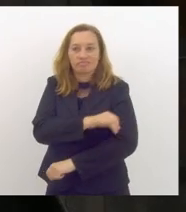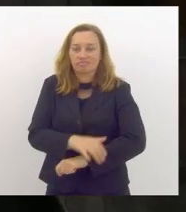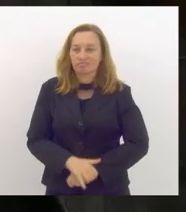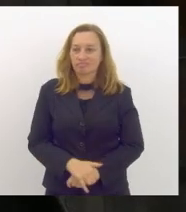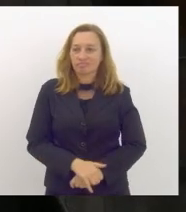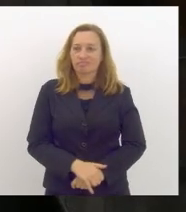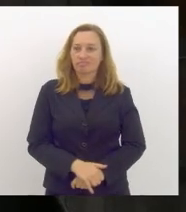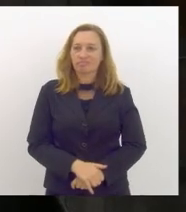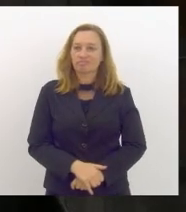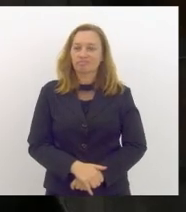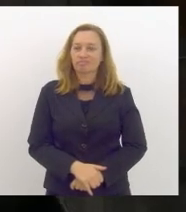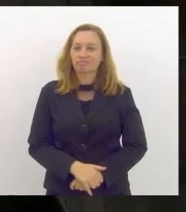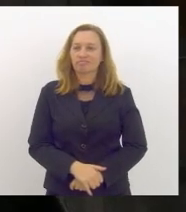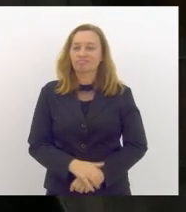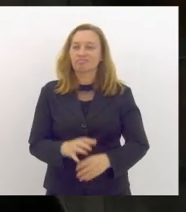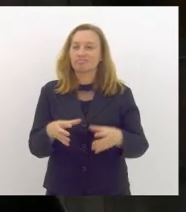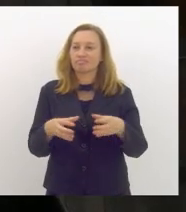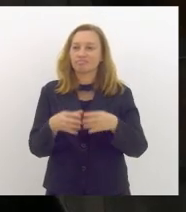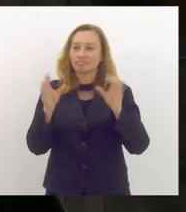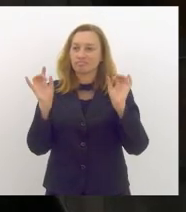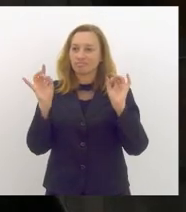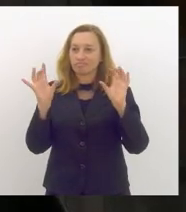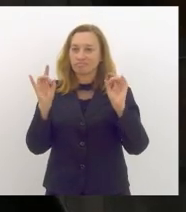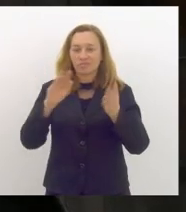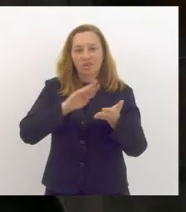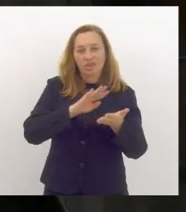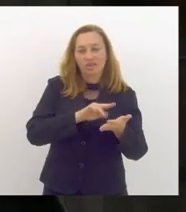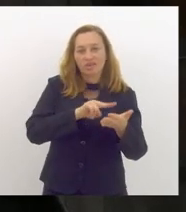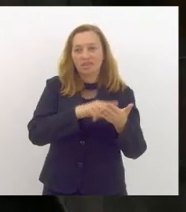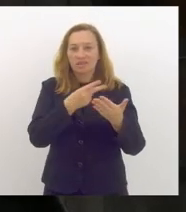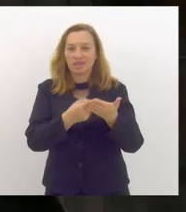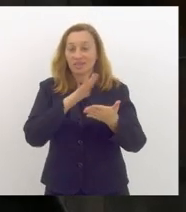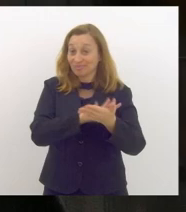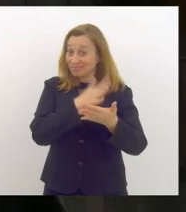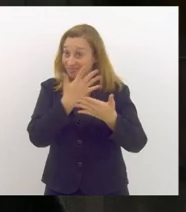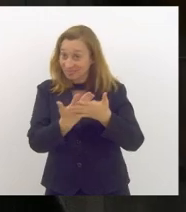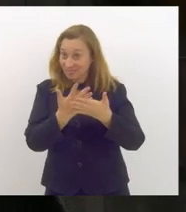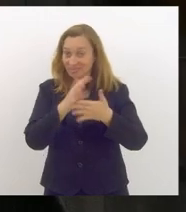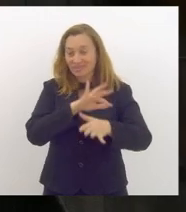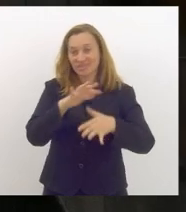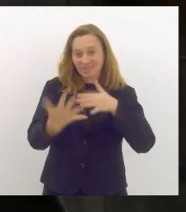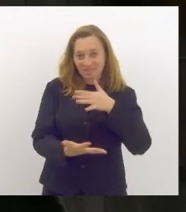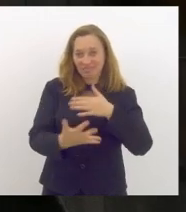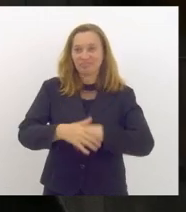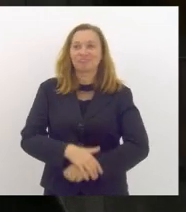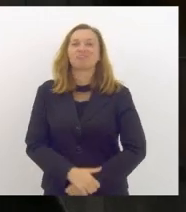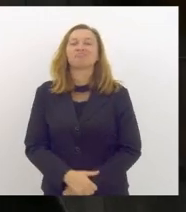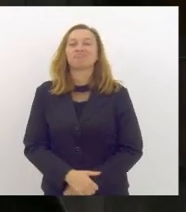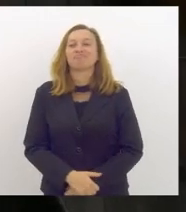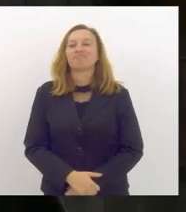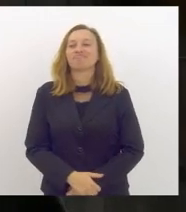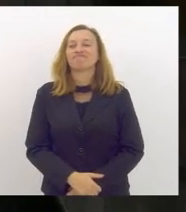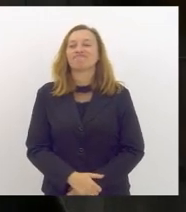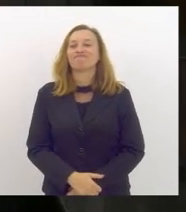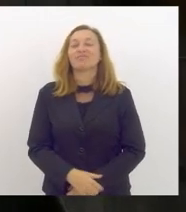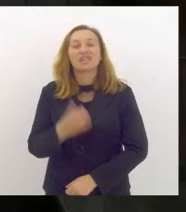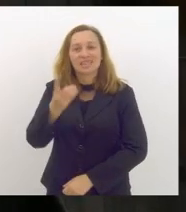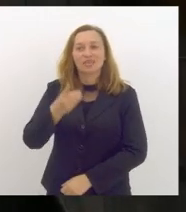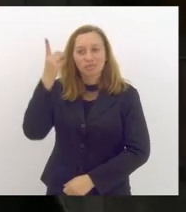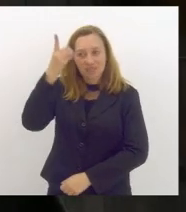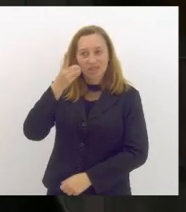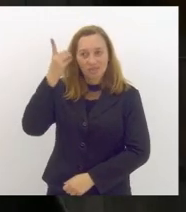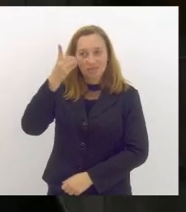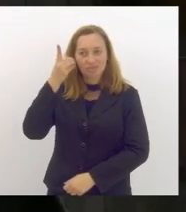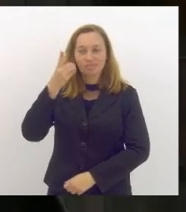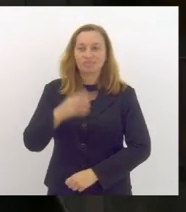com menção especial a nossa intérprete da língua brasileira de sinais Deputado